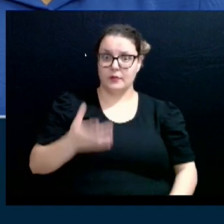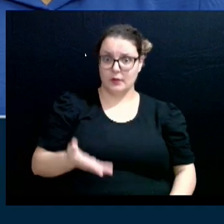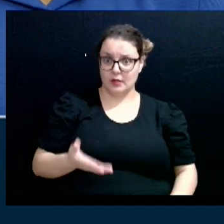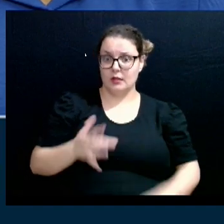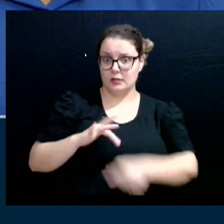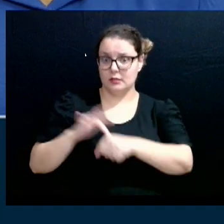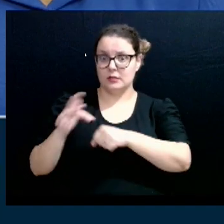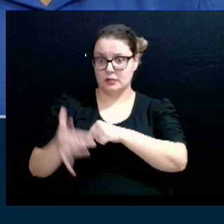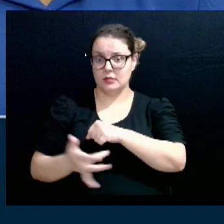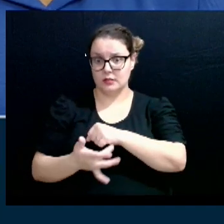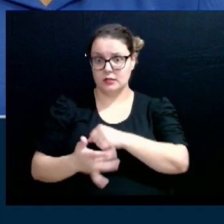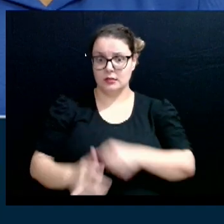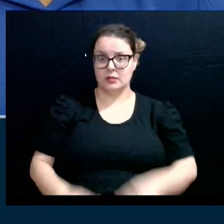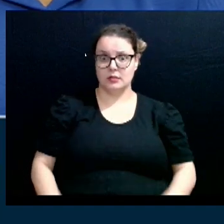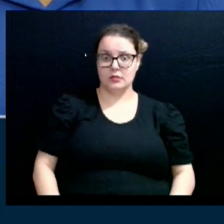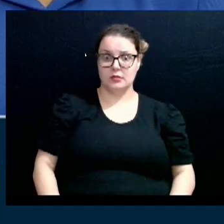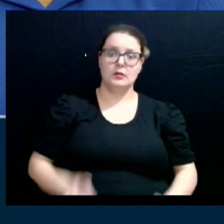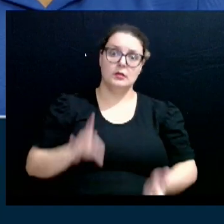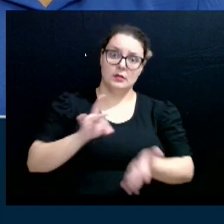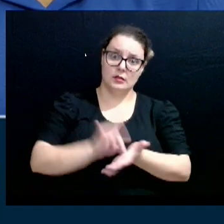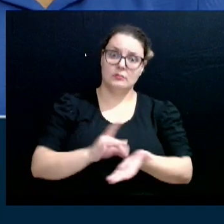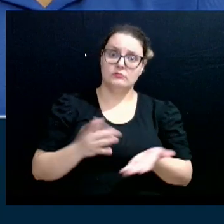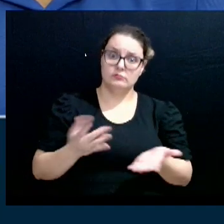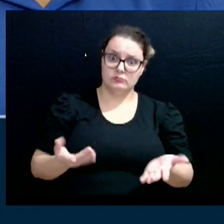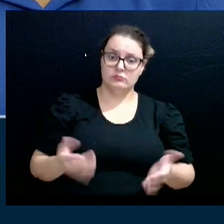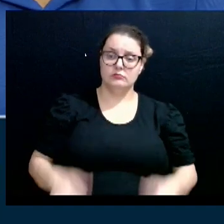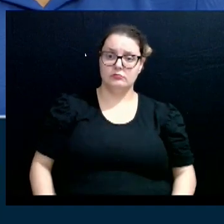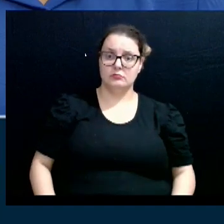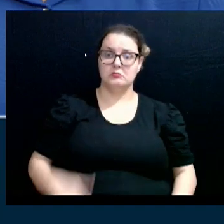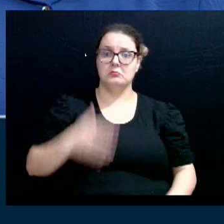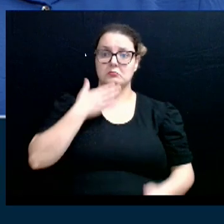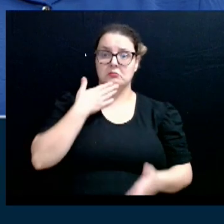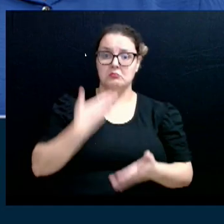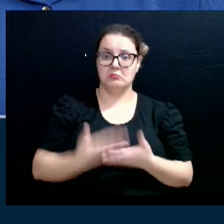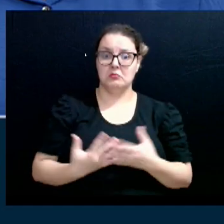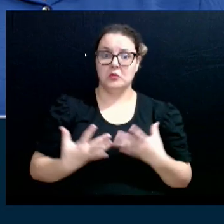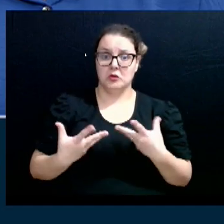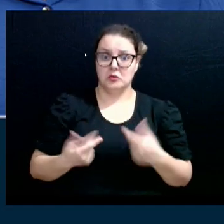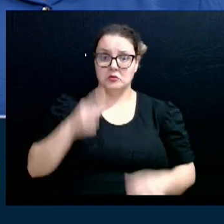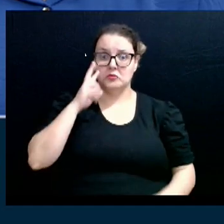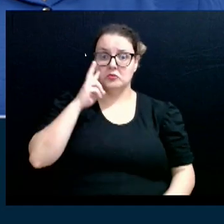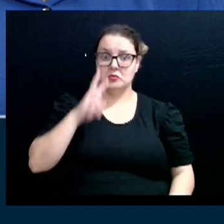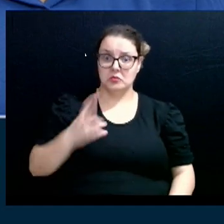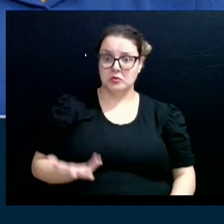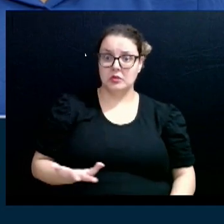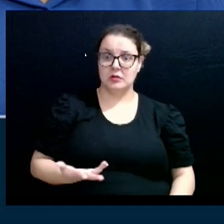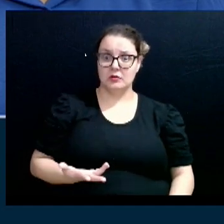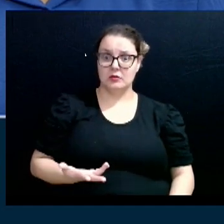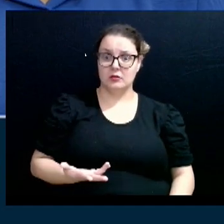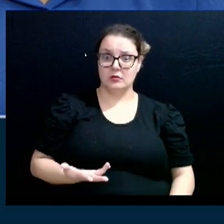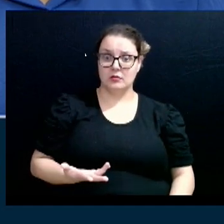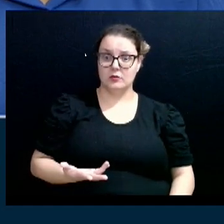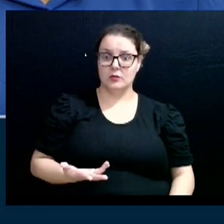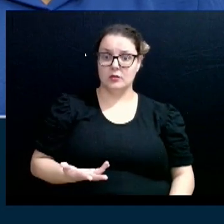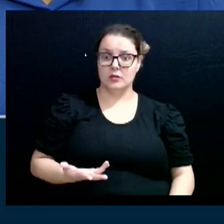eu realmente fiquei assim em choque com tudo que eu vi e na força que essas mulheres